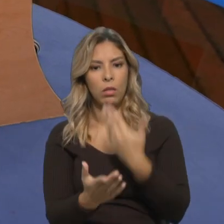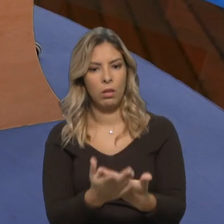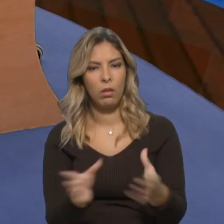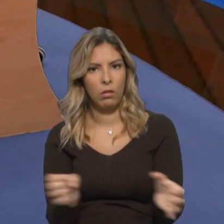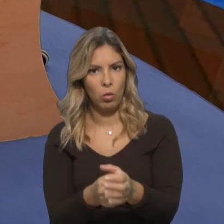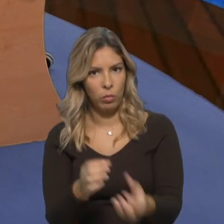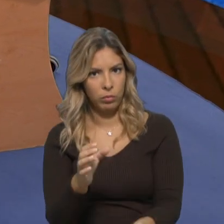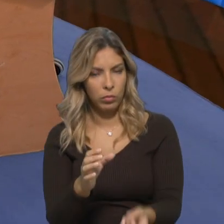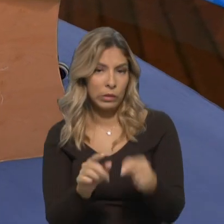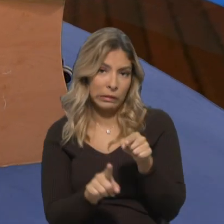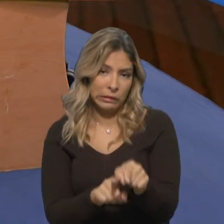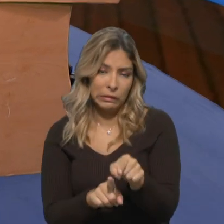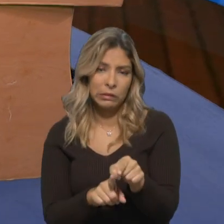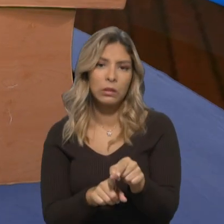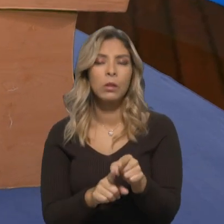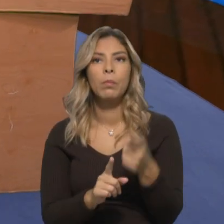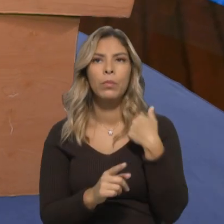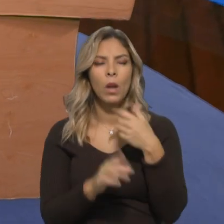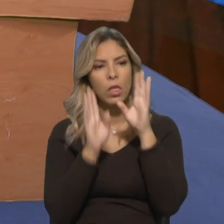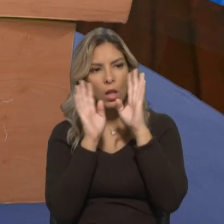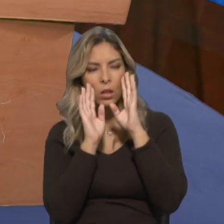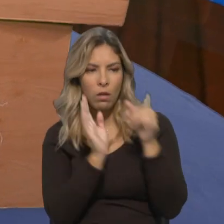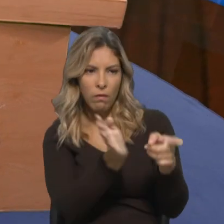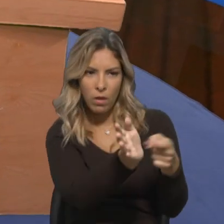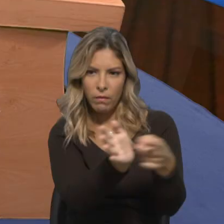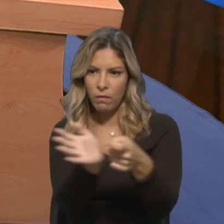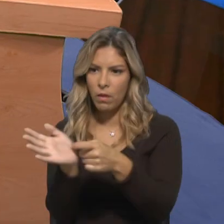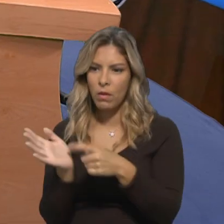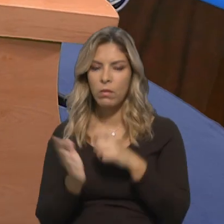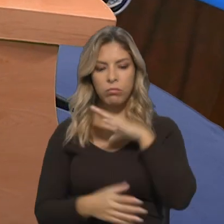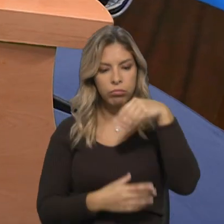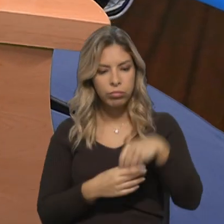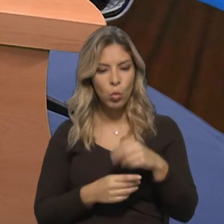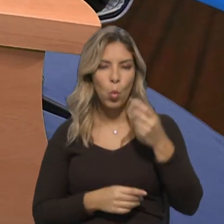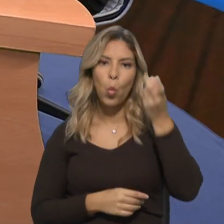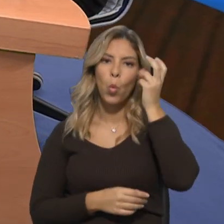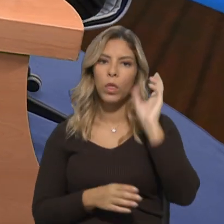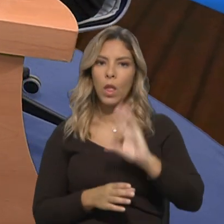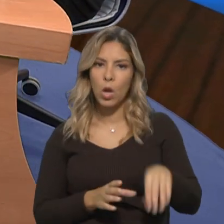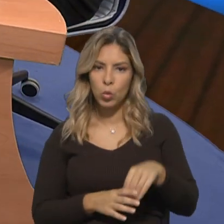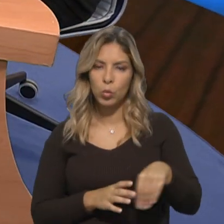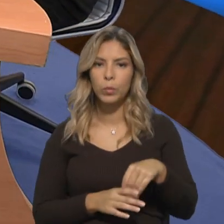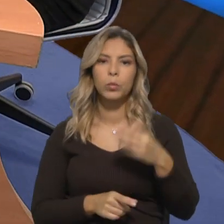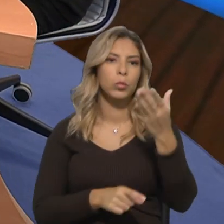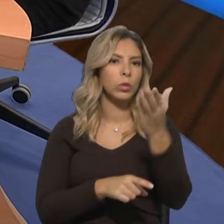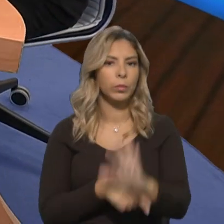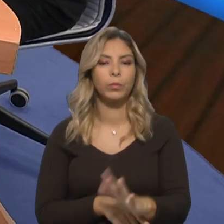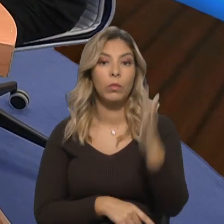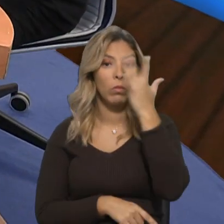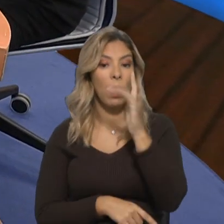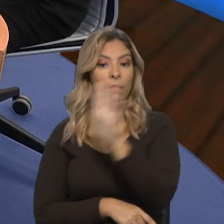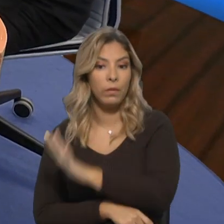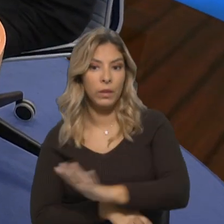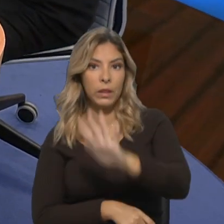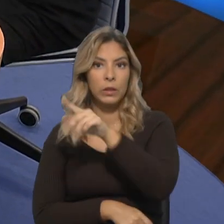Então, estarmos atentos às várias necessidades e realidades no contexto onde nos encontramos. Em África identificam-se vários problemas,